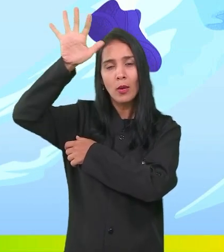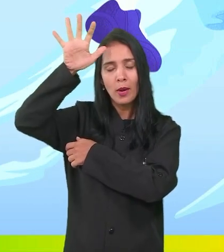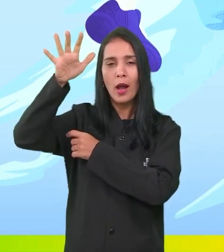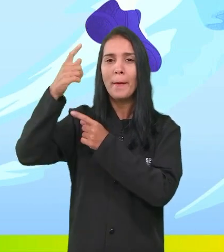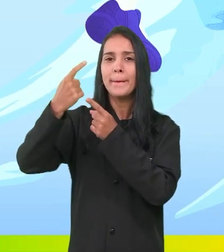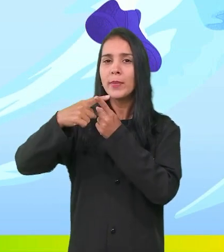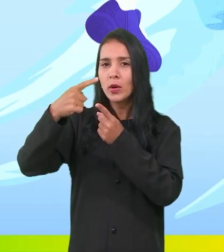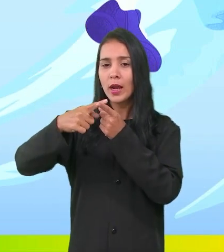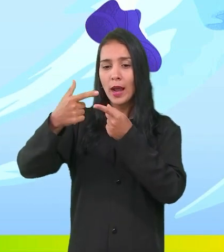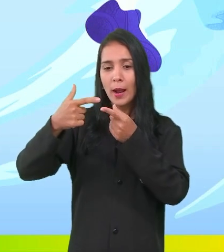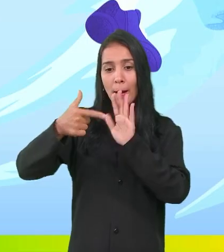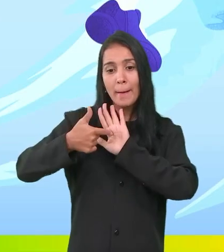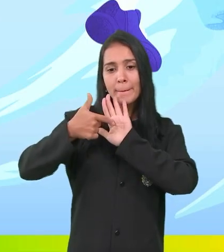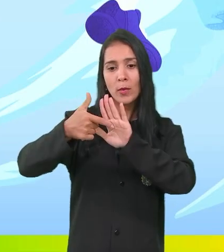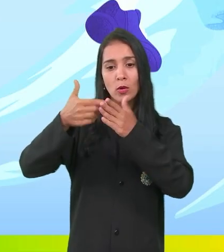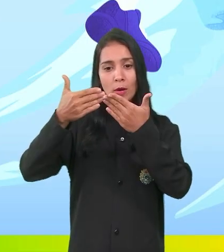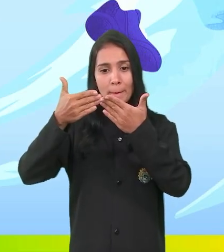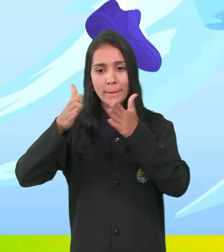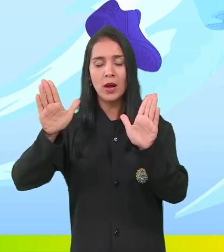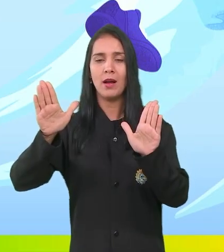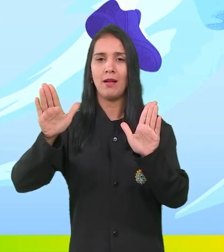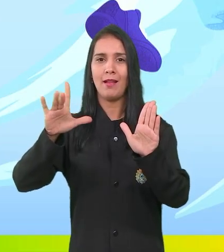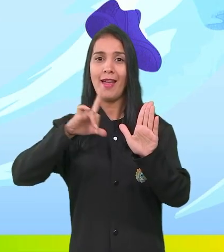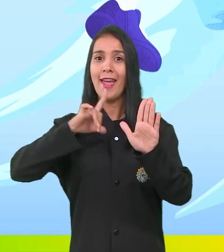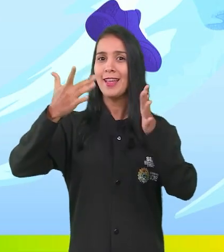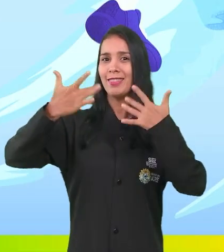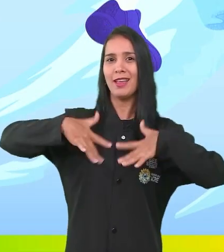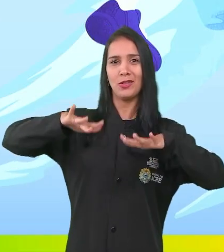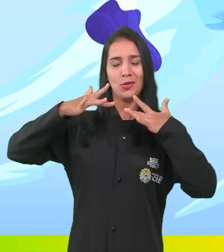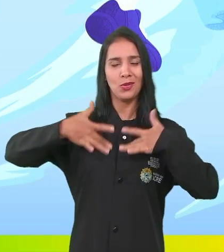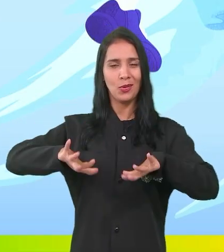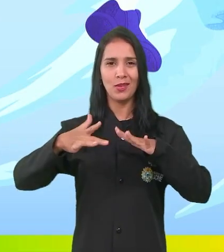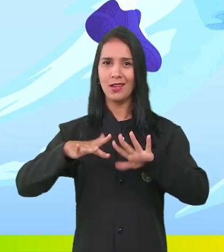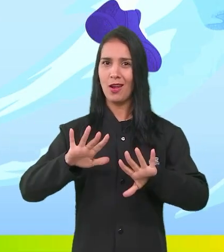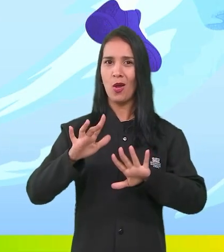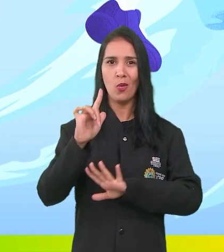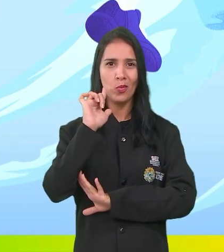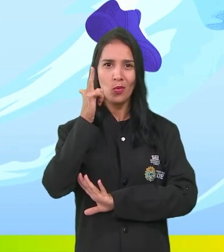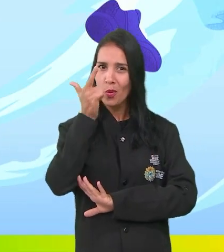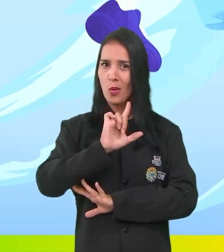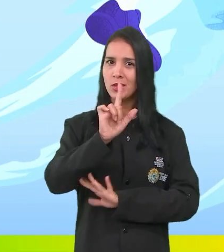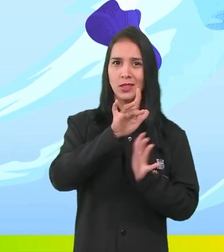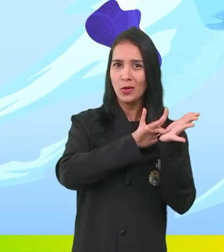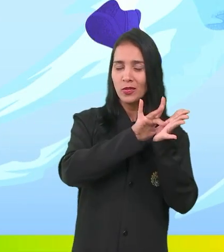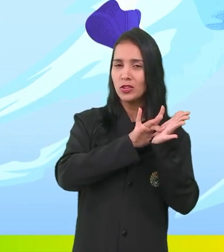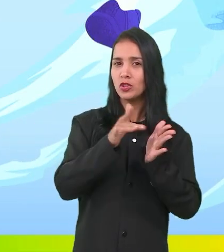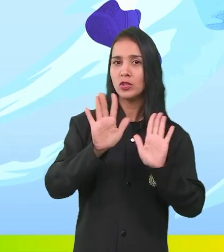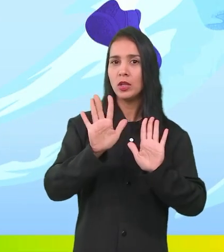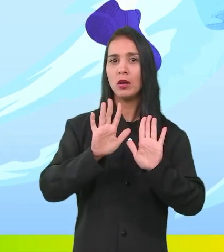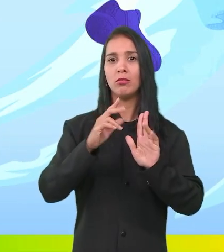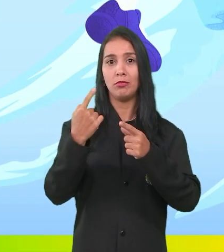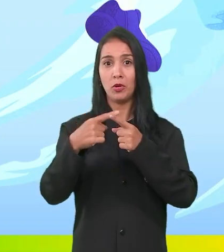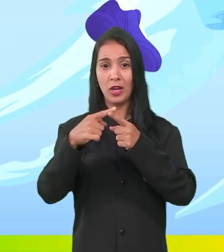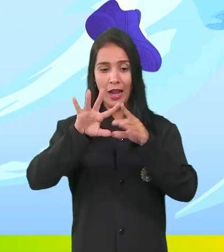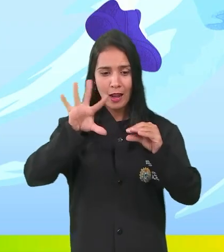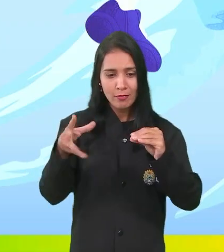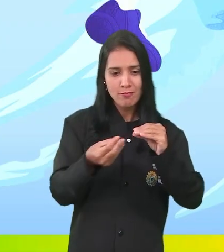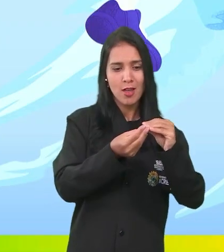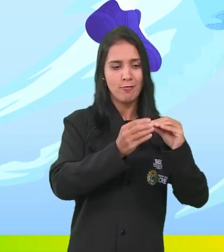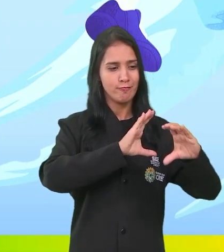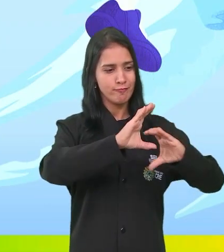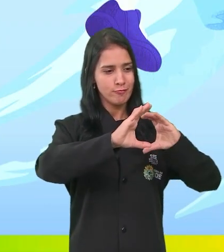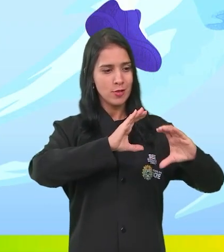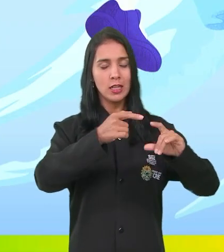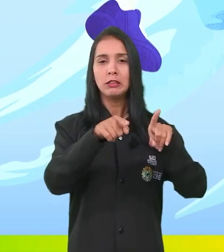esses aspectos naturalmente orgânicos, involuntários e disfarçados, auxiliando na interpretação da coerência entre o